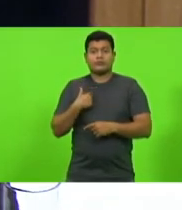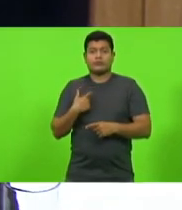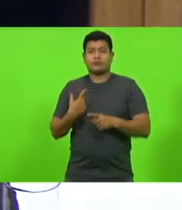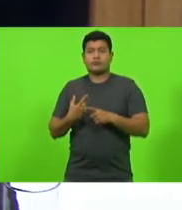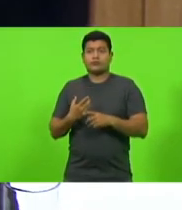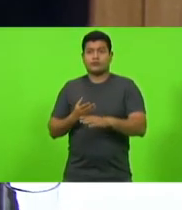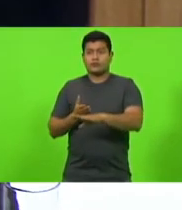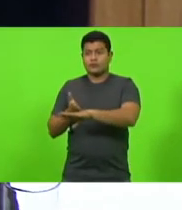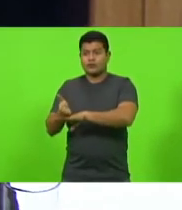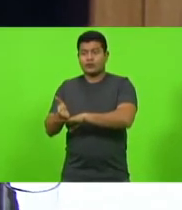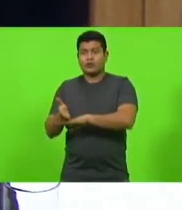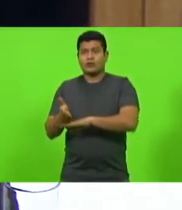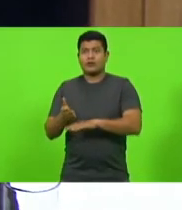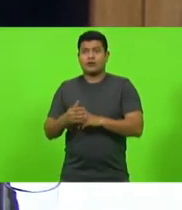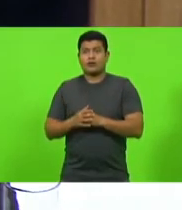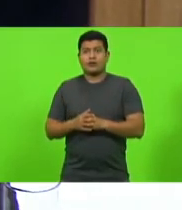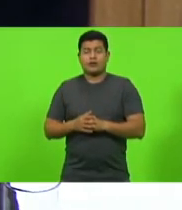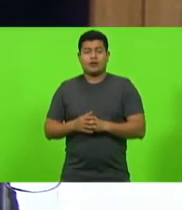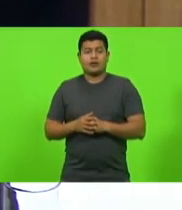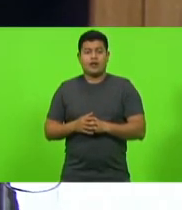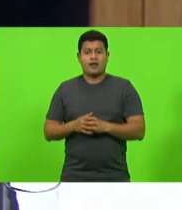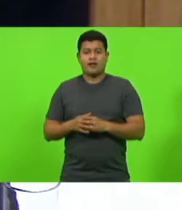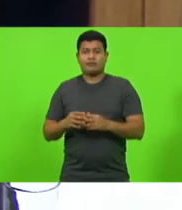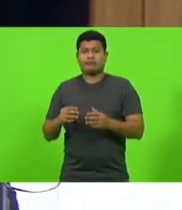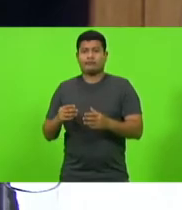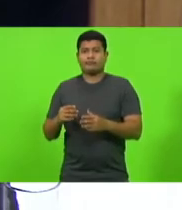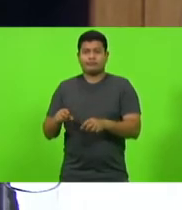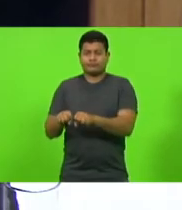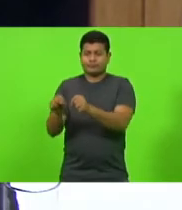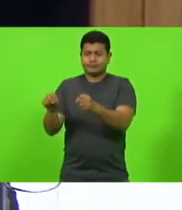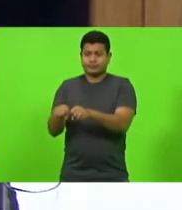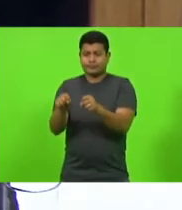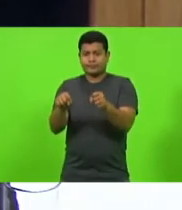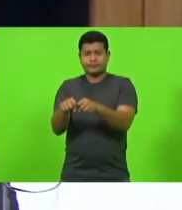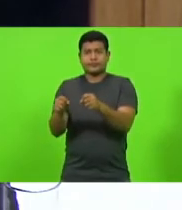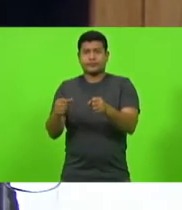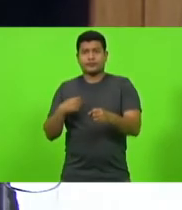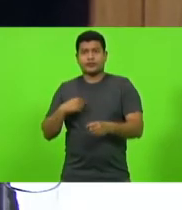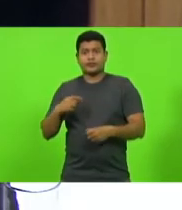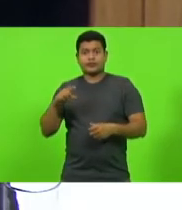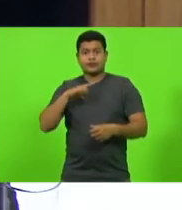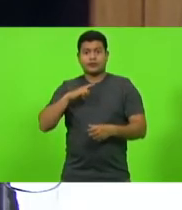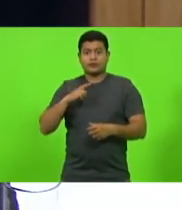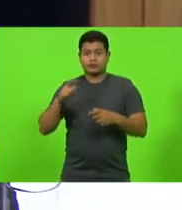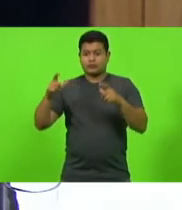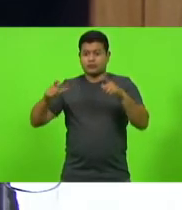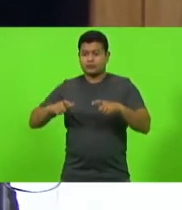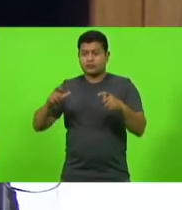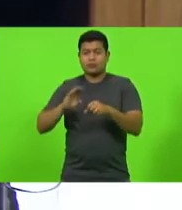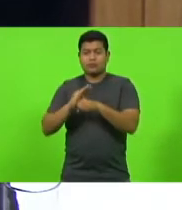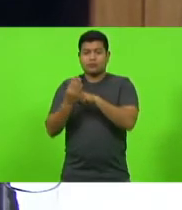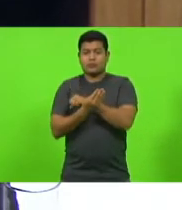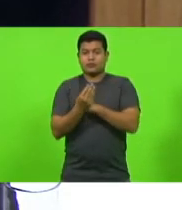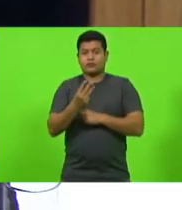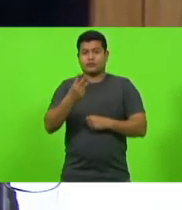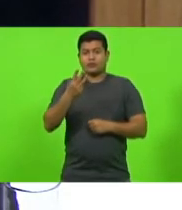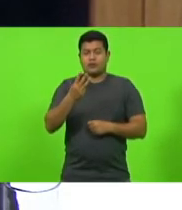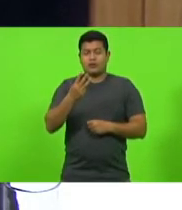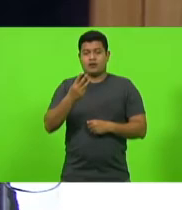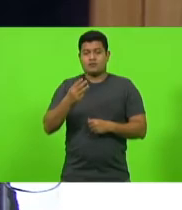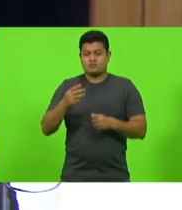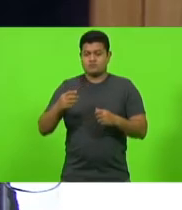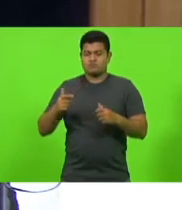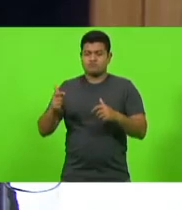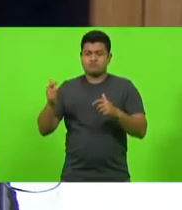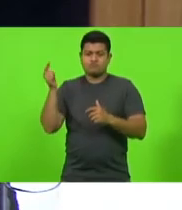lá desfrutar. Então, nós temos três hoje, no bairro Coral, Ivo Silveira e lá na Joca Neves. E agora,